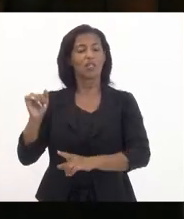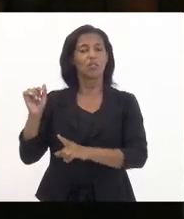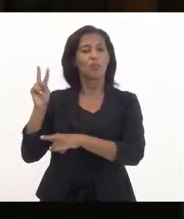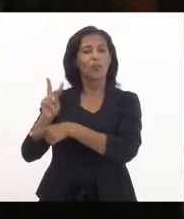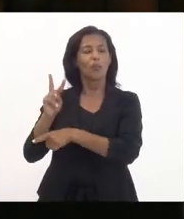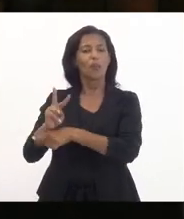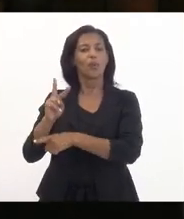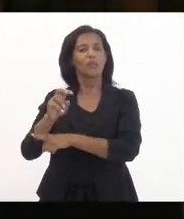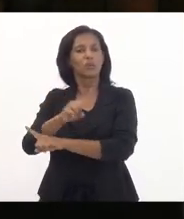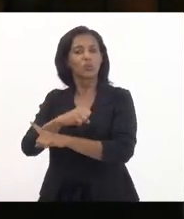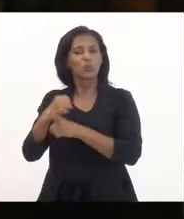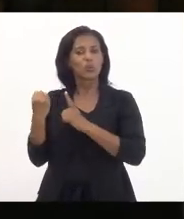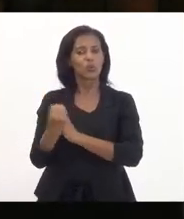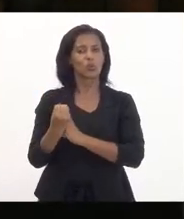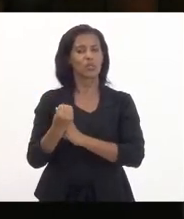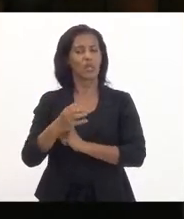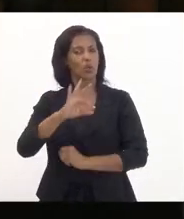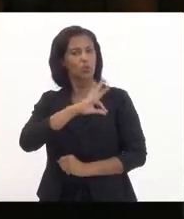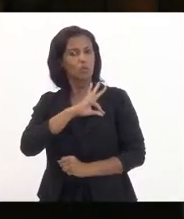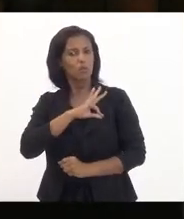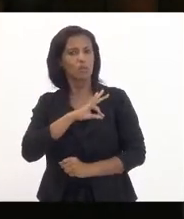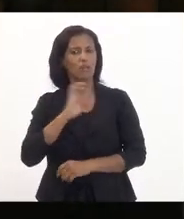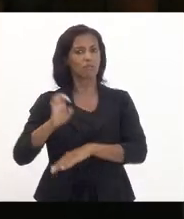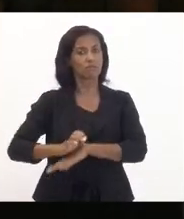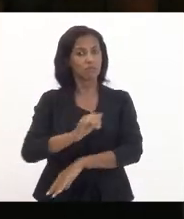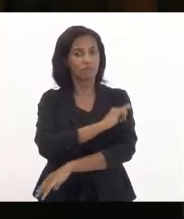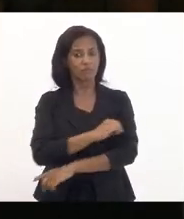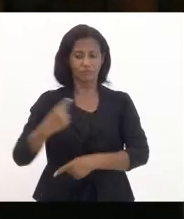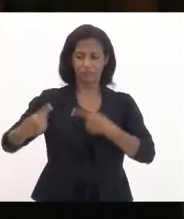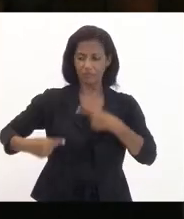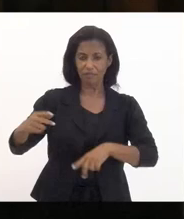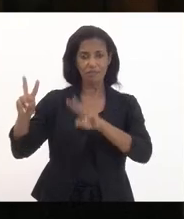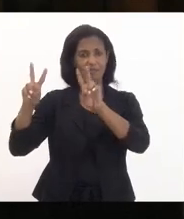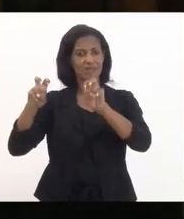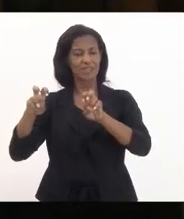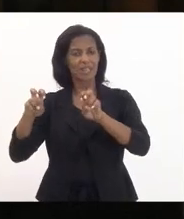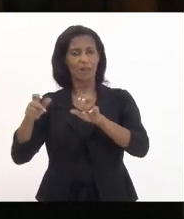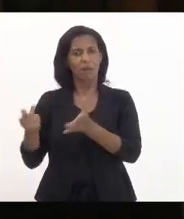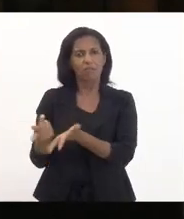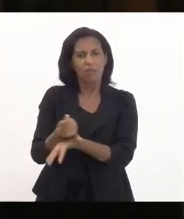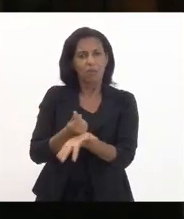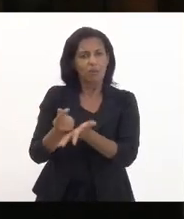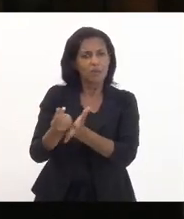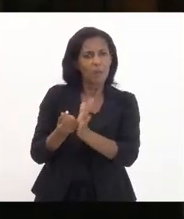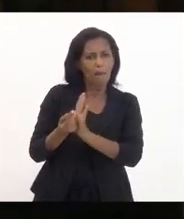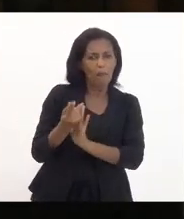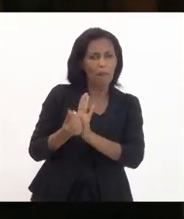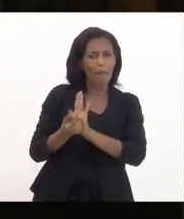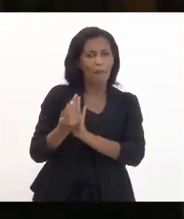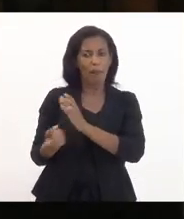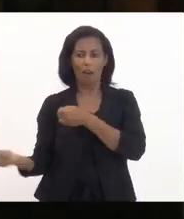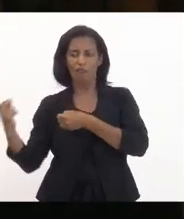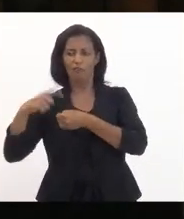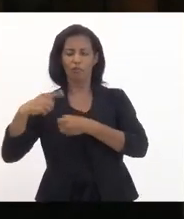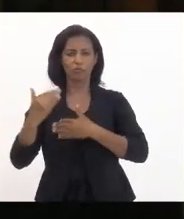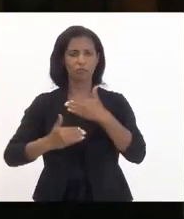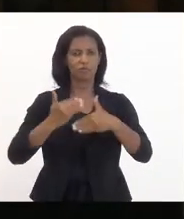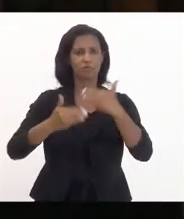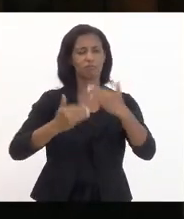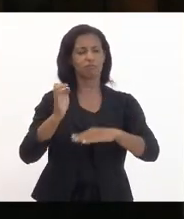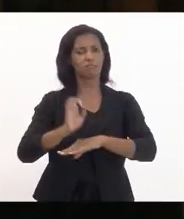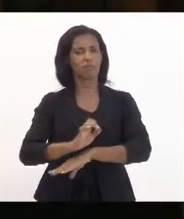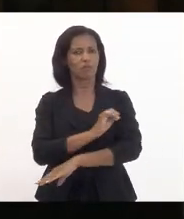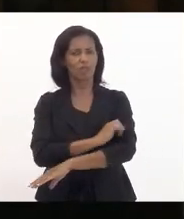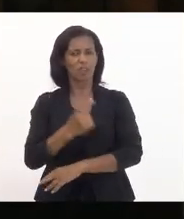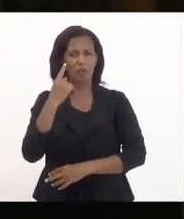Social ao servidor militar no Estado do Rio de Janeiro. A gente está discutindo temas relacionados à tributação, à retomada do desenvolvimento no Rio de Janeiro,